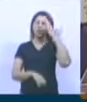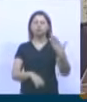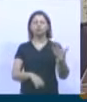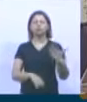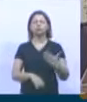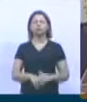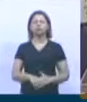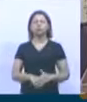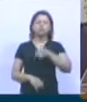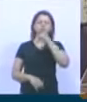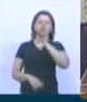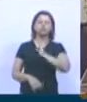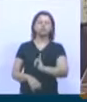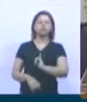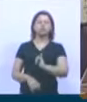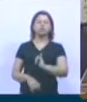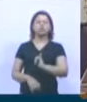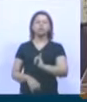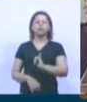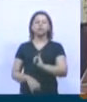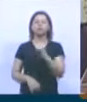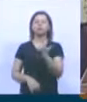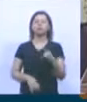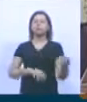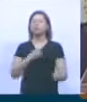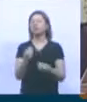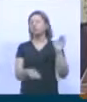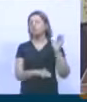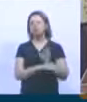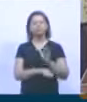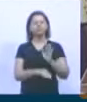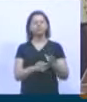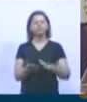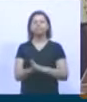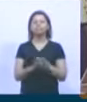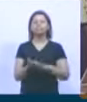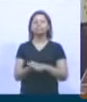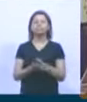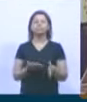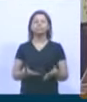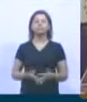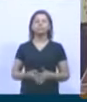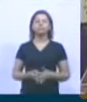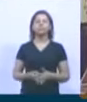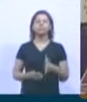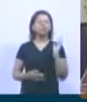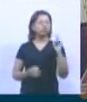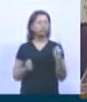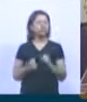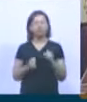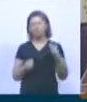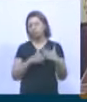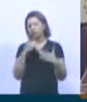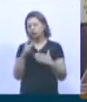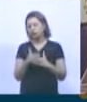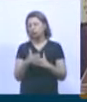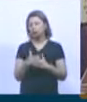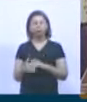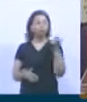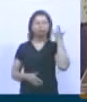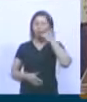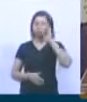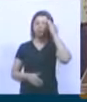os médicos mais especialistas disseram: não temos nada a fazer. We have taken all the tests, we don't know what is wrong with him. Já fizemos todos os exames, não